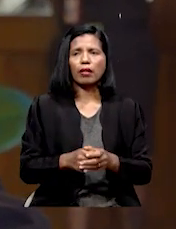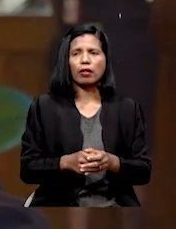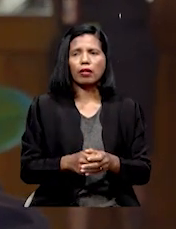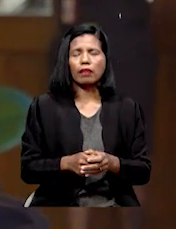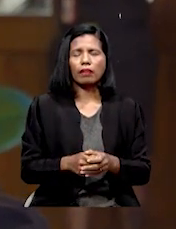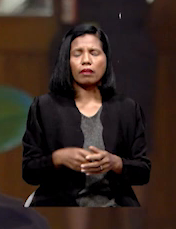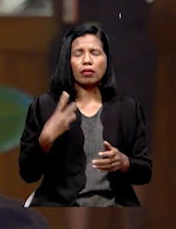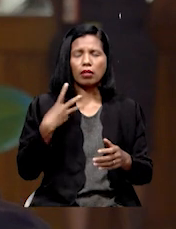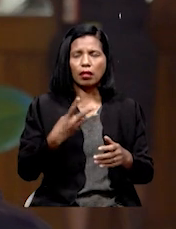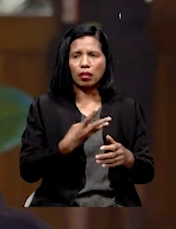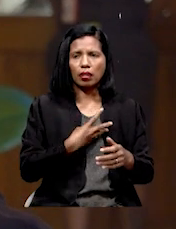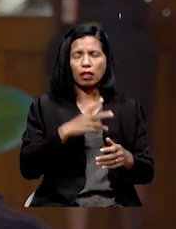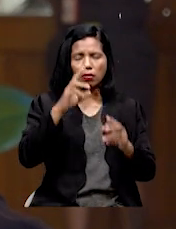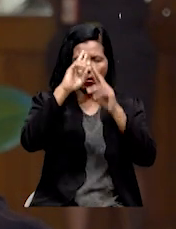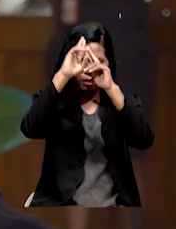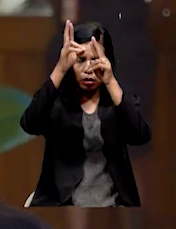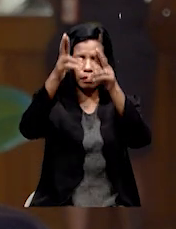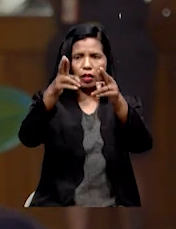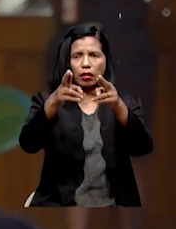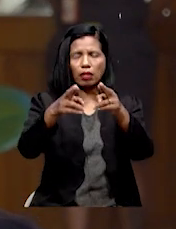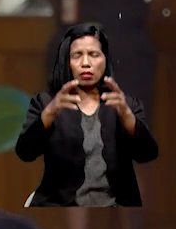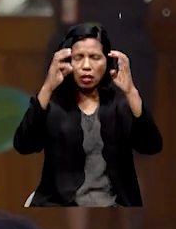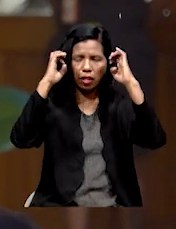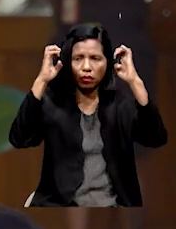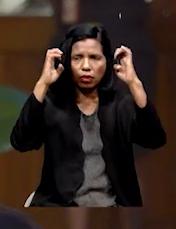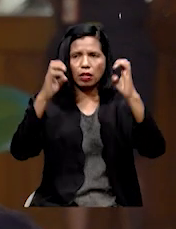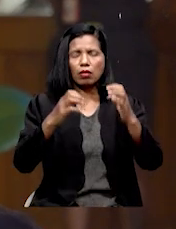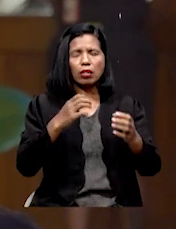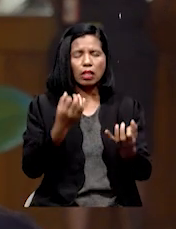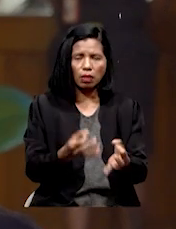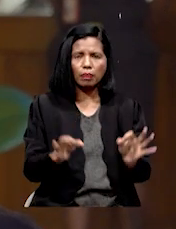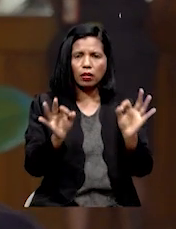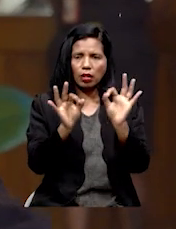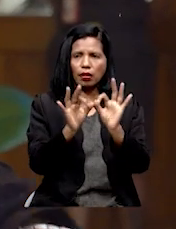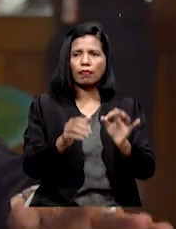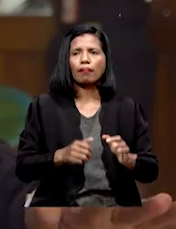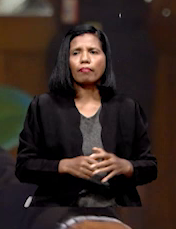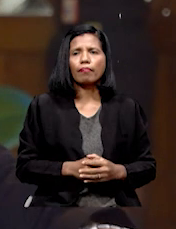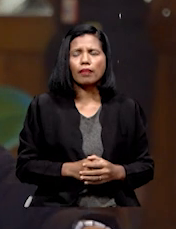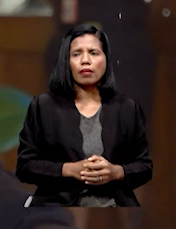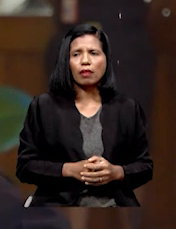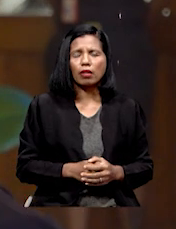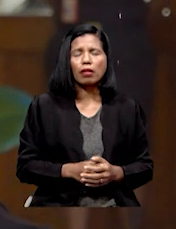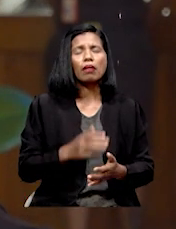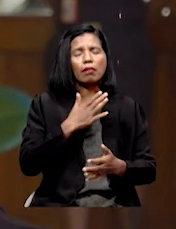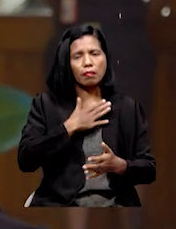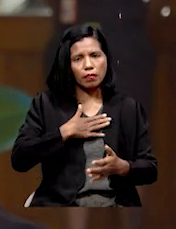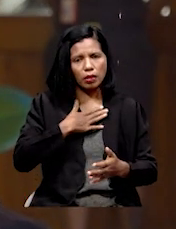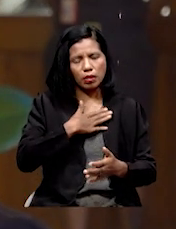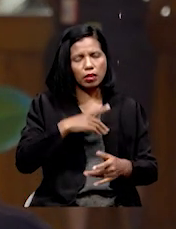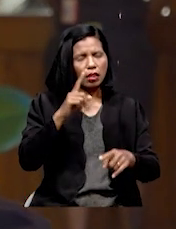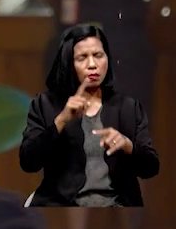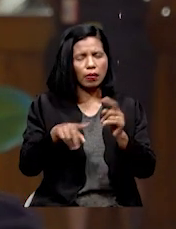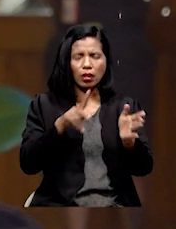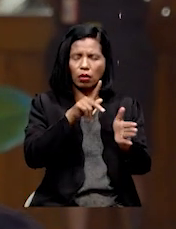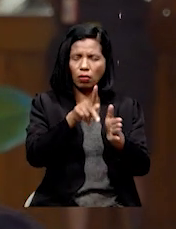civismo respeito educação ne importante então favori de la belo mal la belo